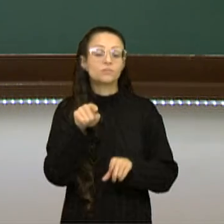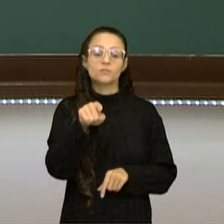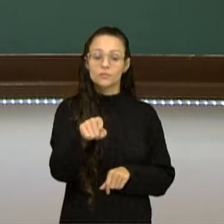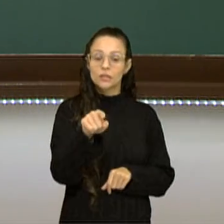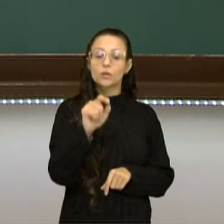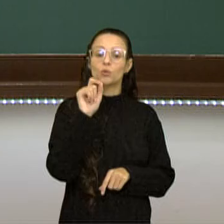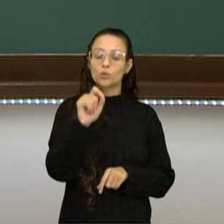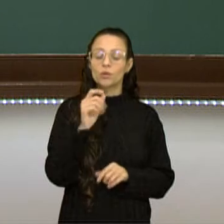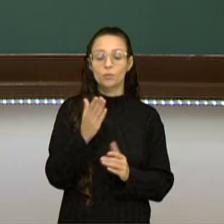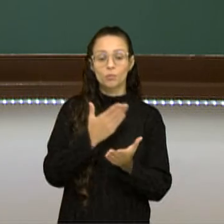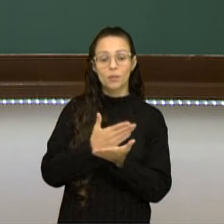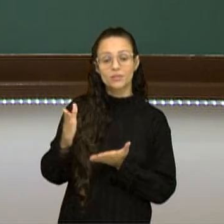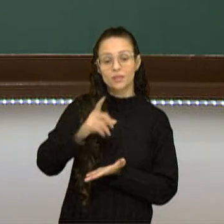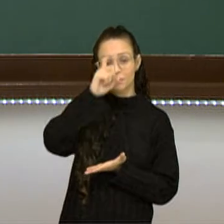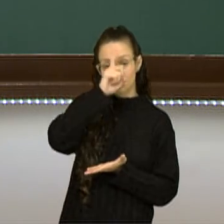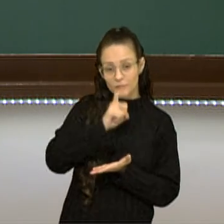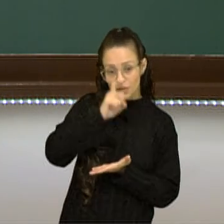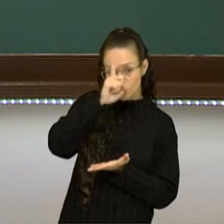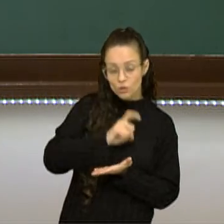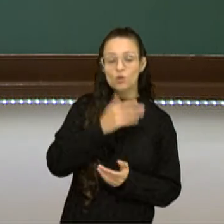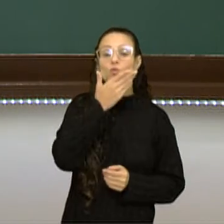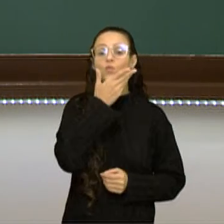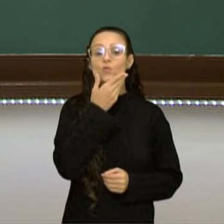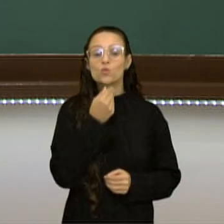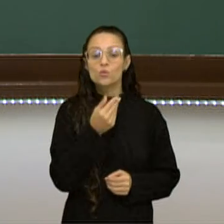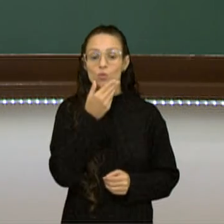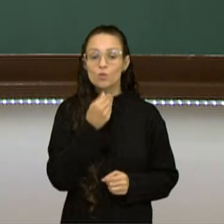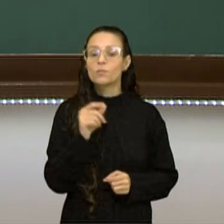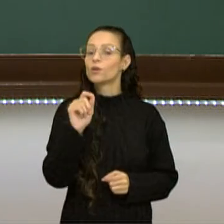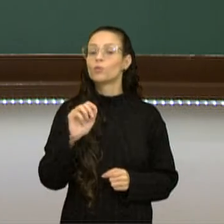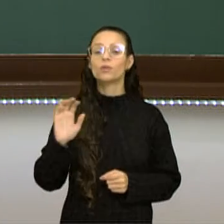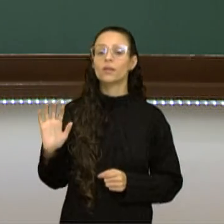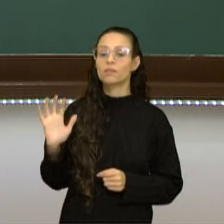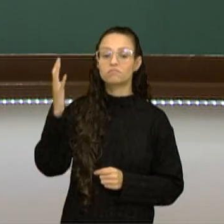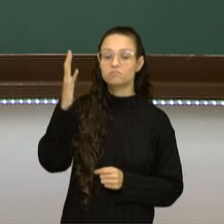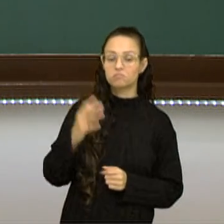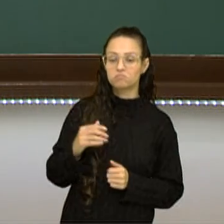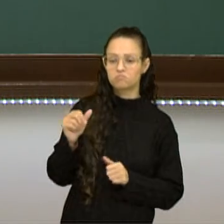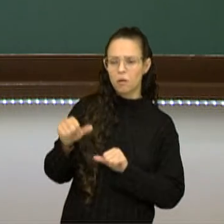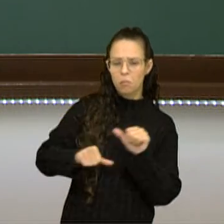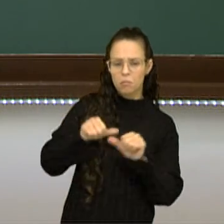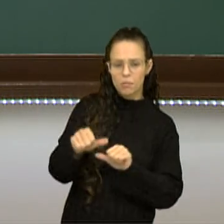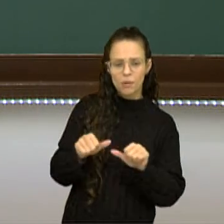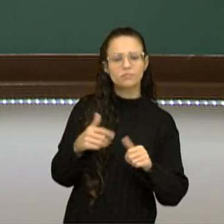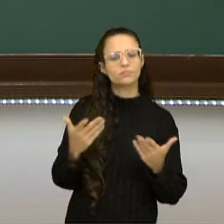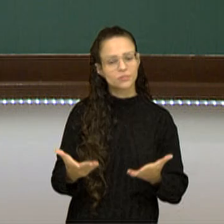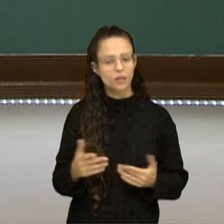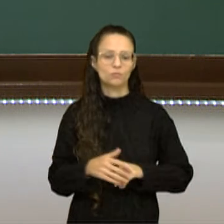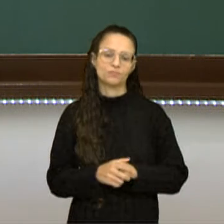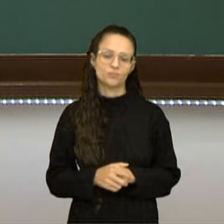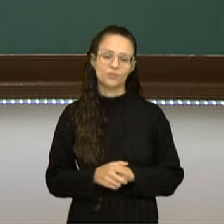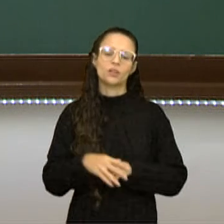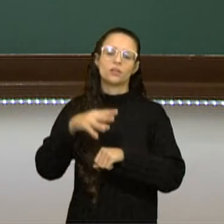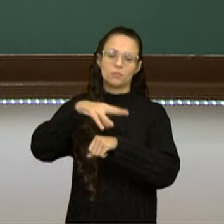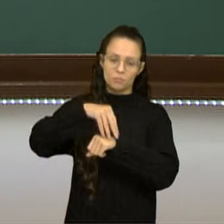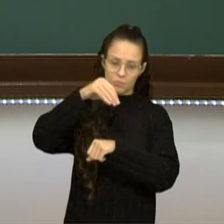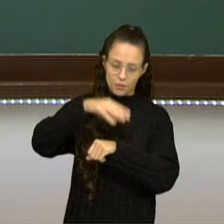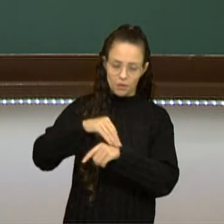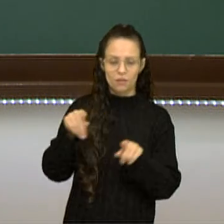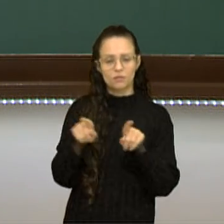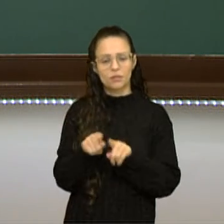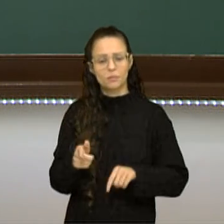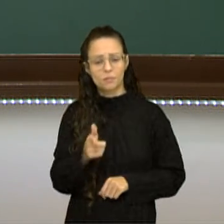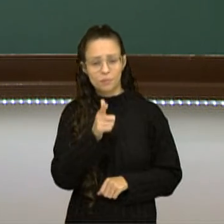a chegada da menstruação. Nos meninos, quais são essas mudanças físicas que a gente viu? Então, o nascimento dos pelos nas